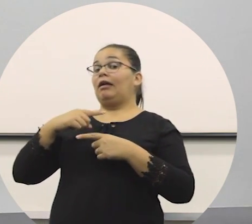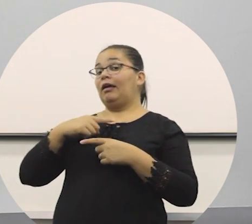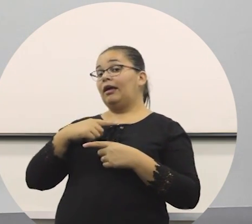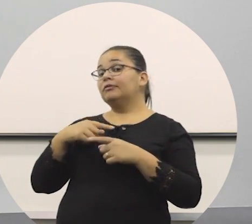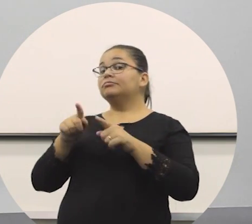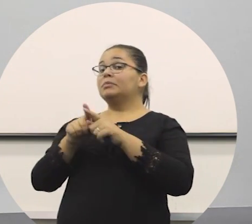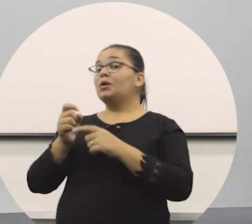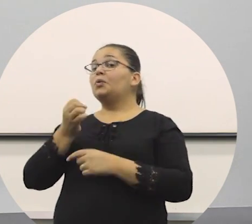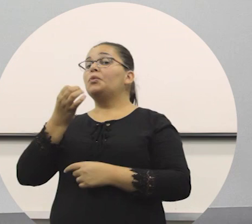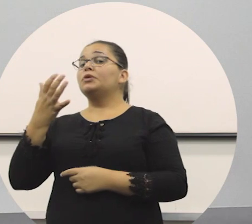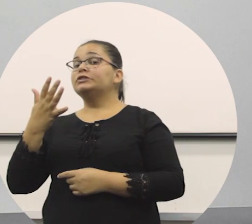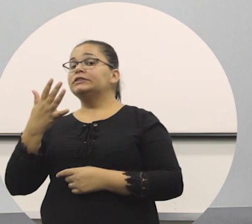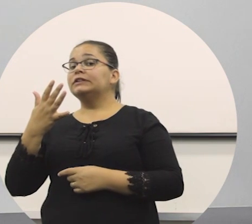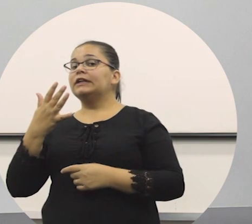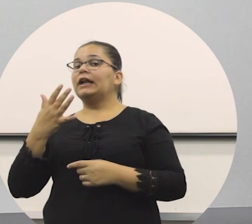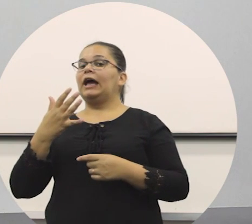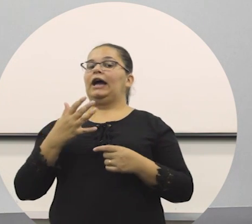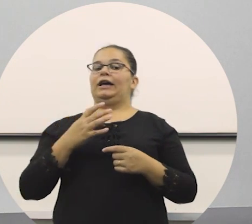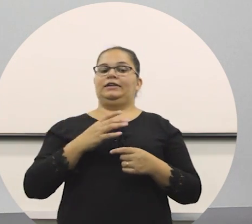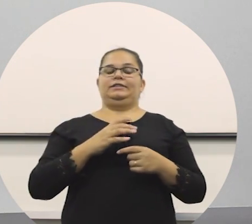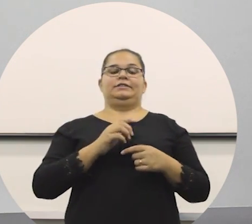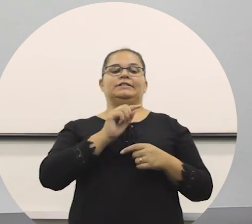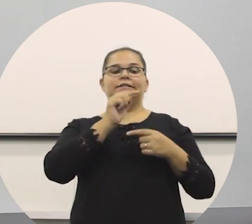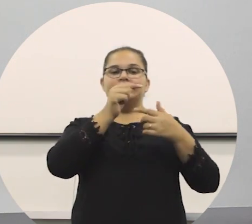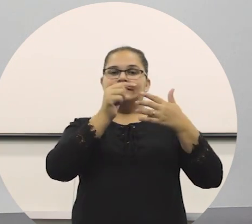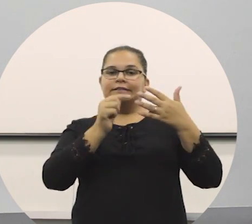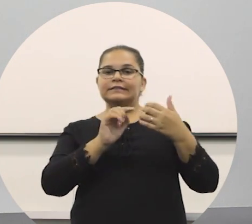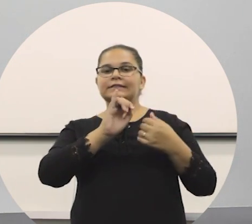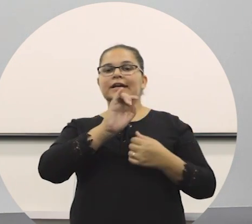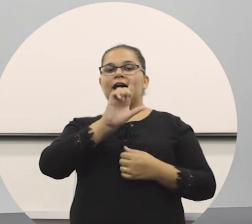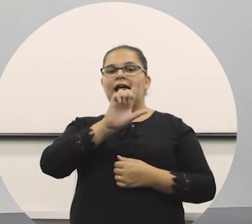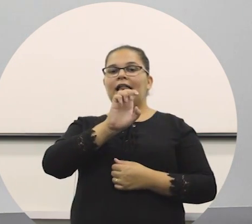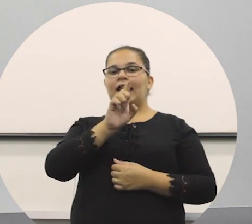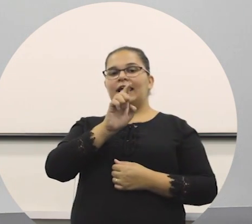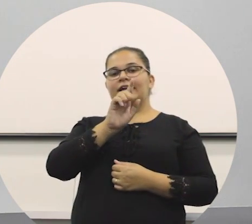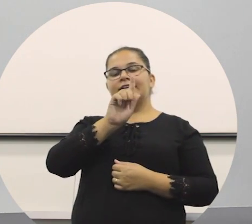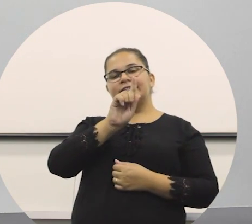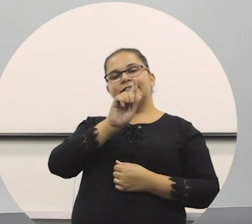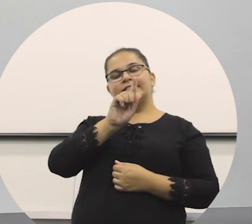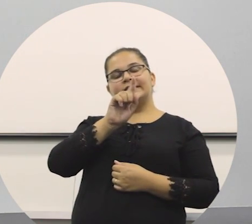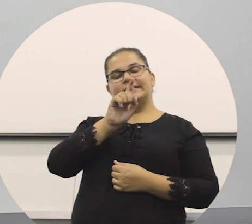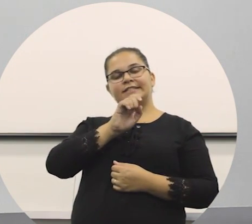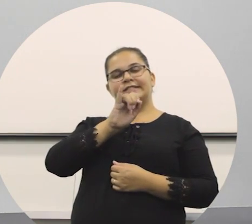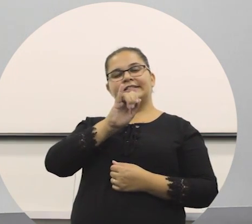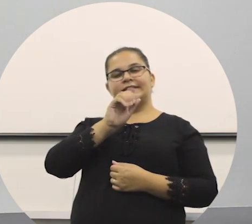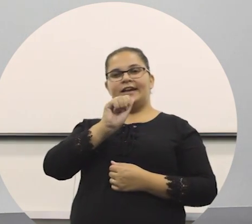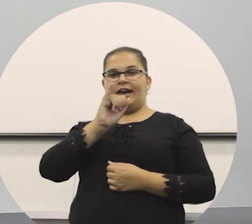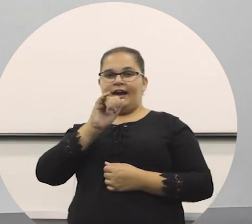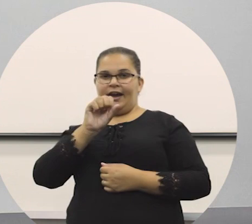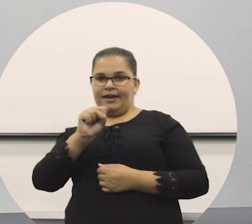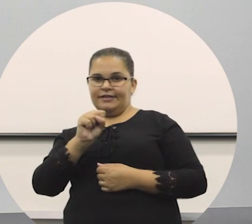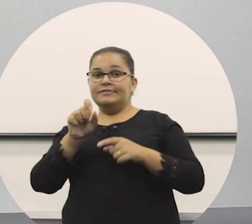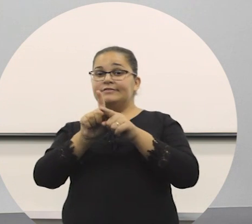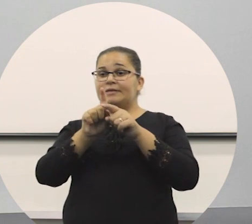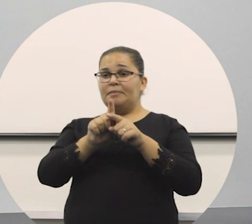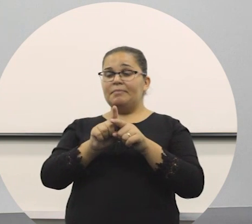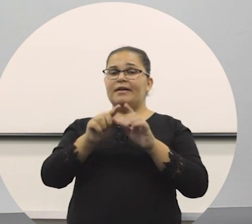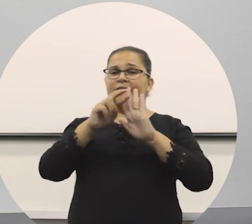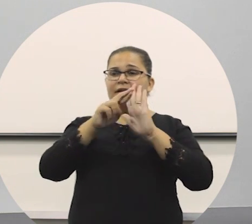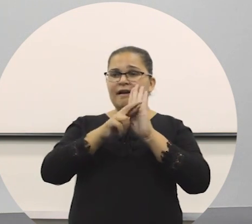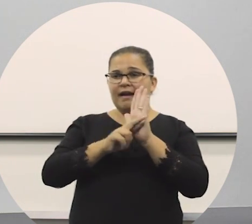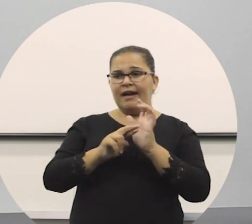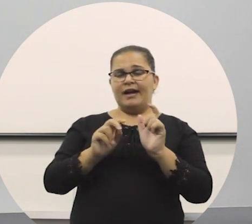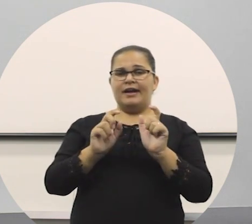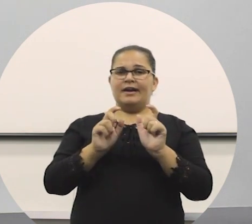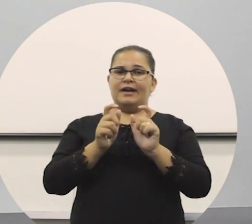de itens lexicais. Temos um número finito de regras gramaticais. A gente consegue formar